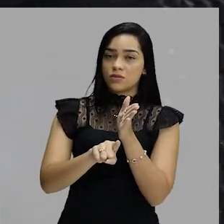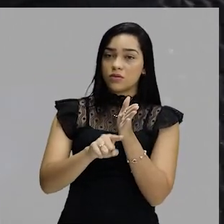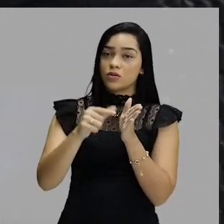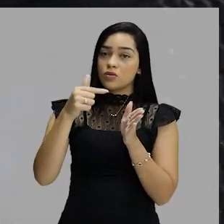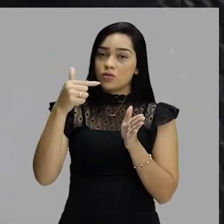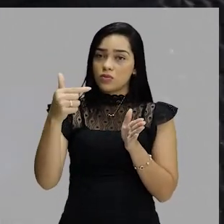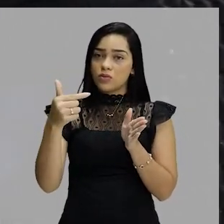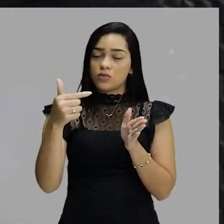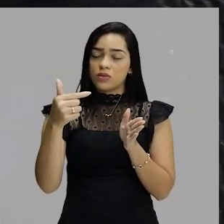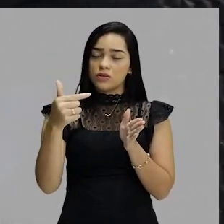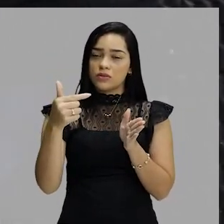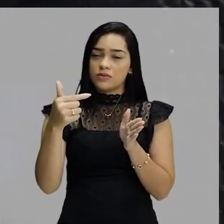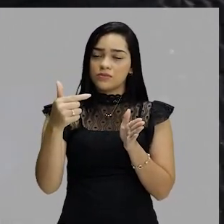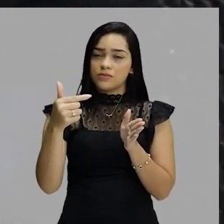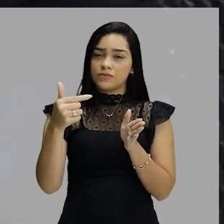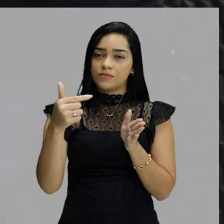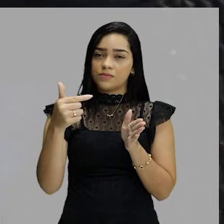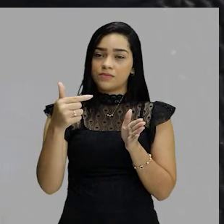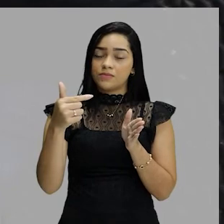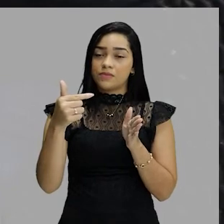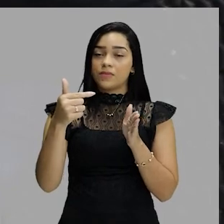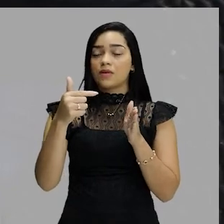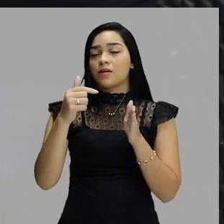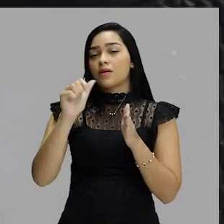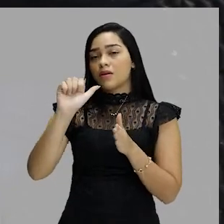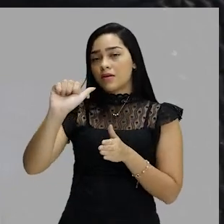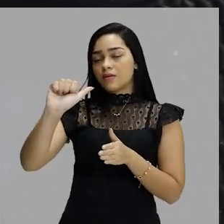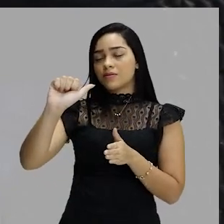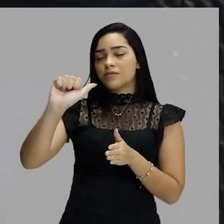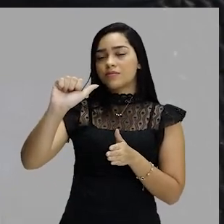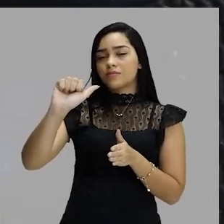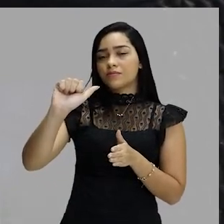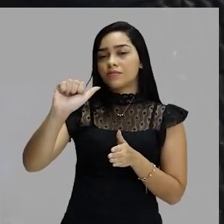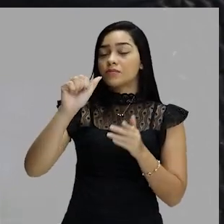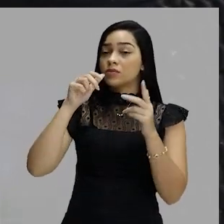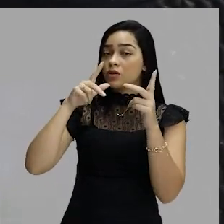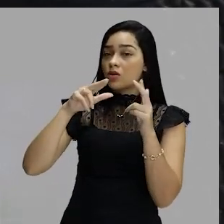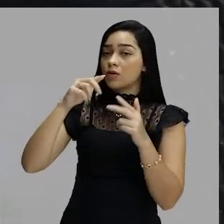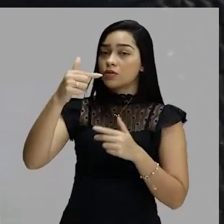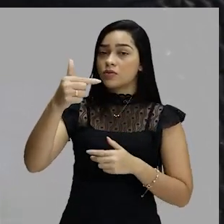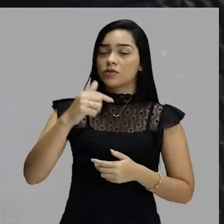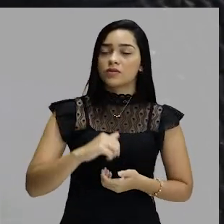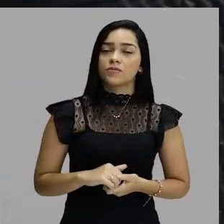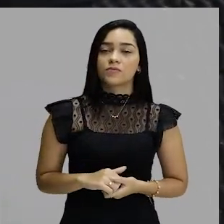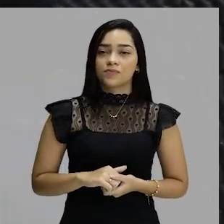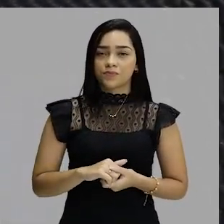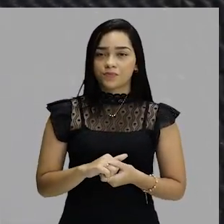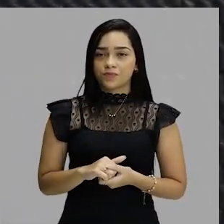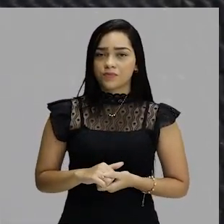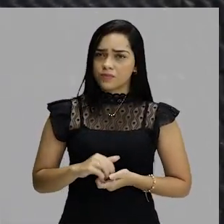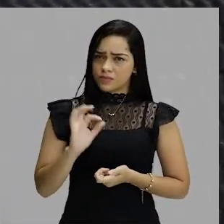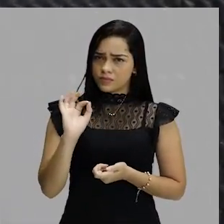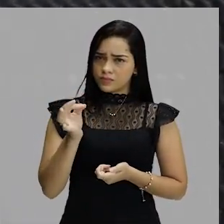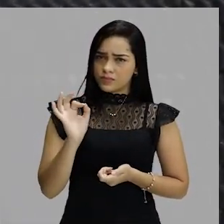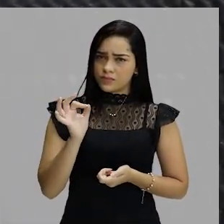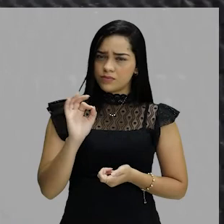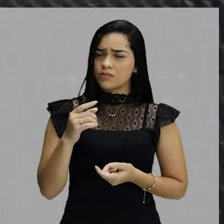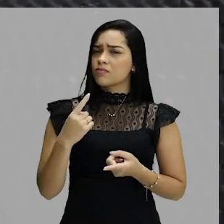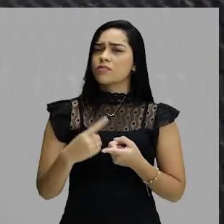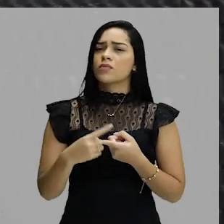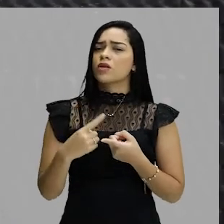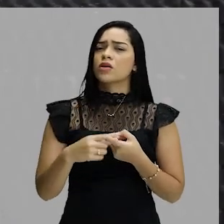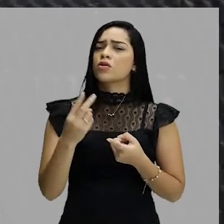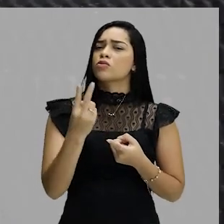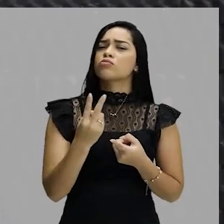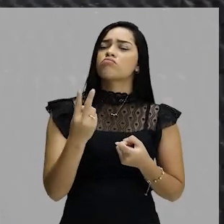menos 2 sobre a igual a 2. Certo? Só porque esses